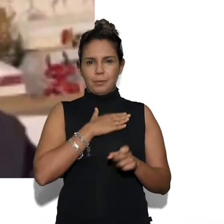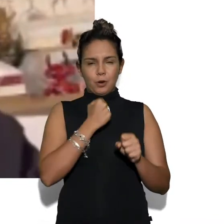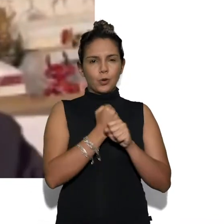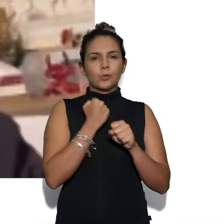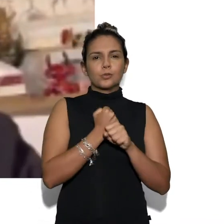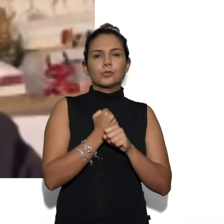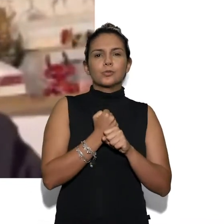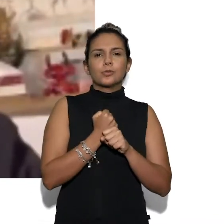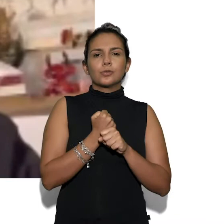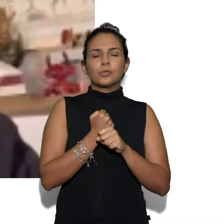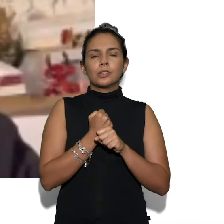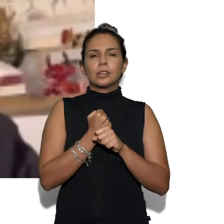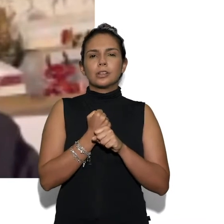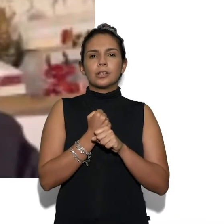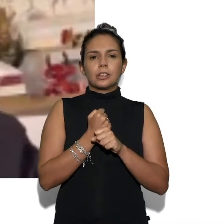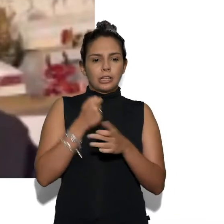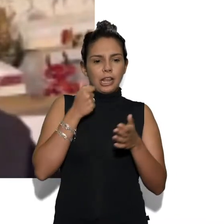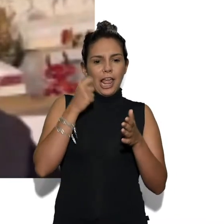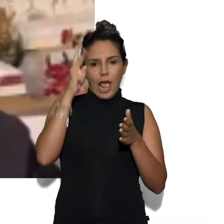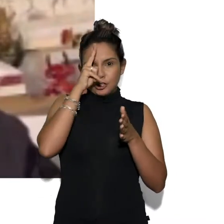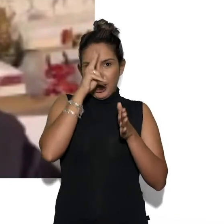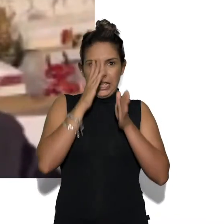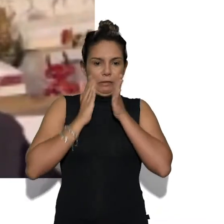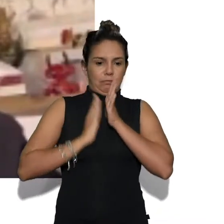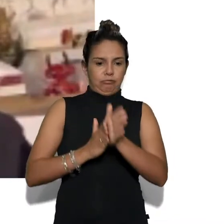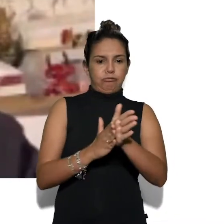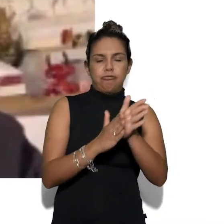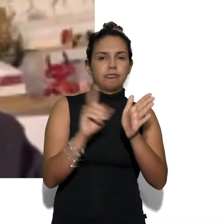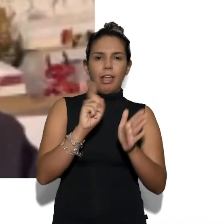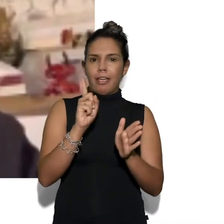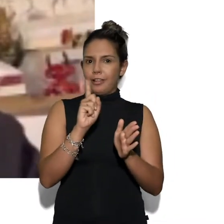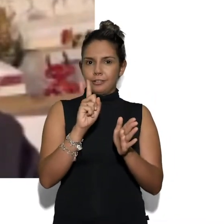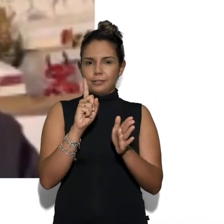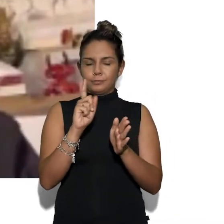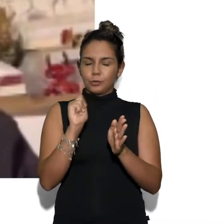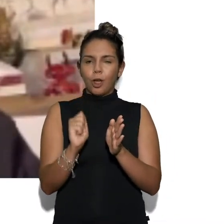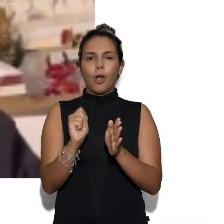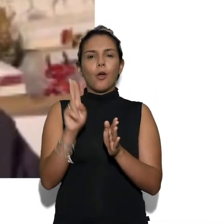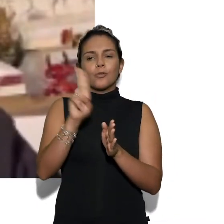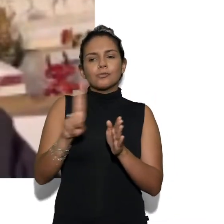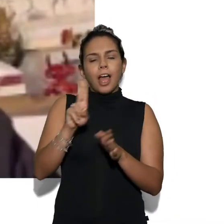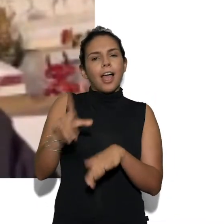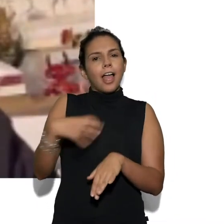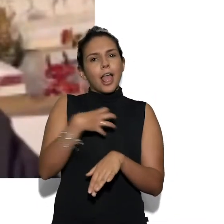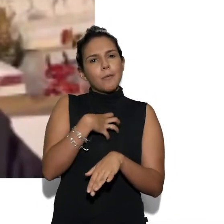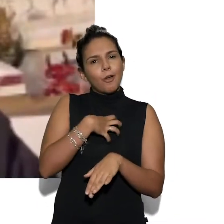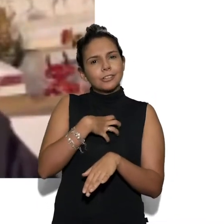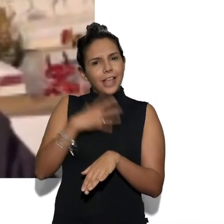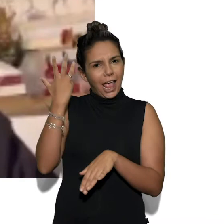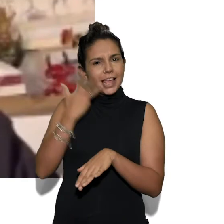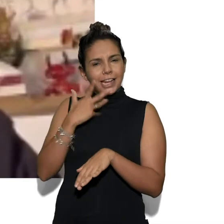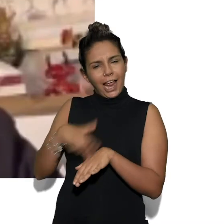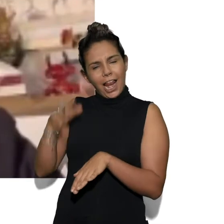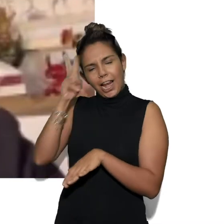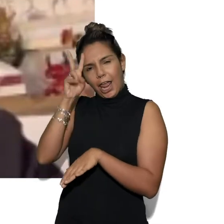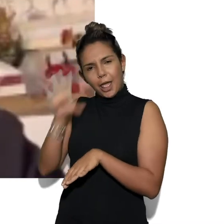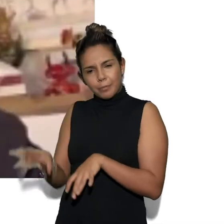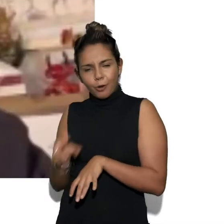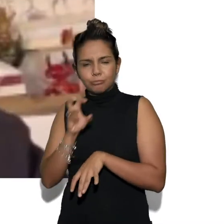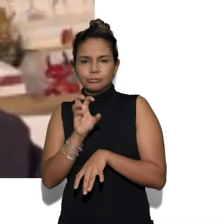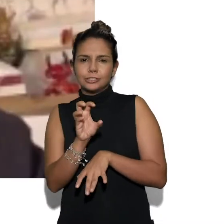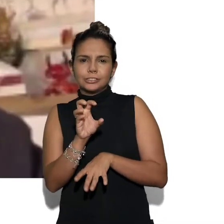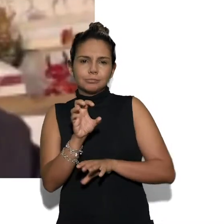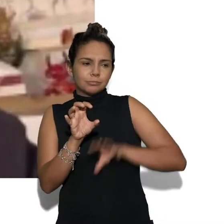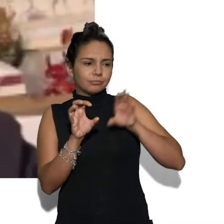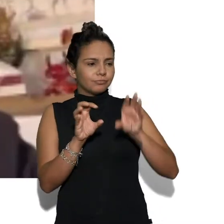os episódios com rigor, então eu podia usar aquela emoção da qual eu me lembrava